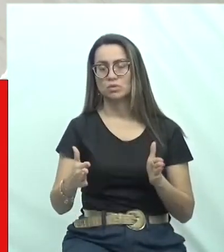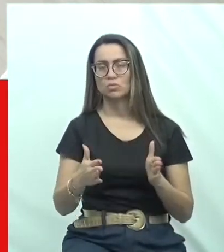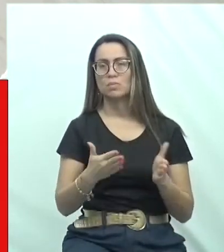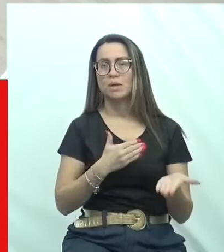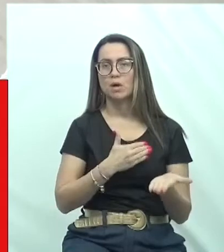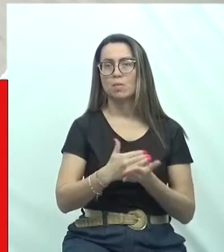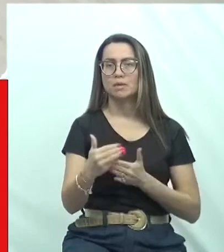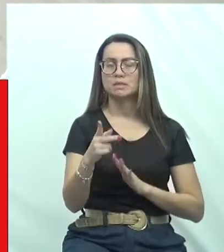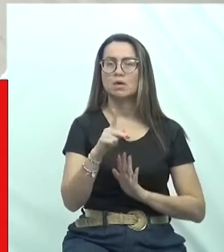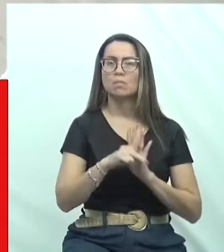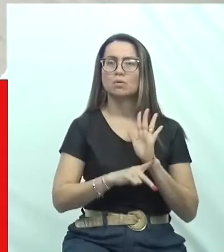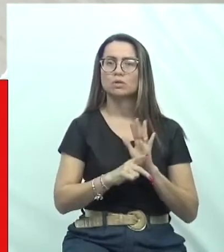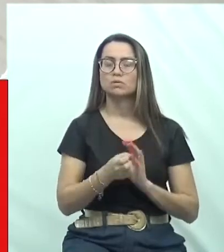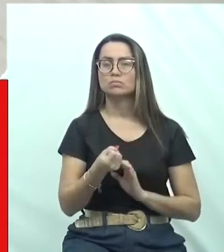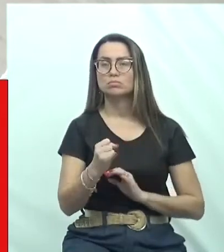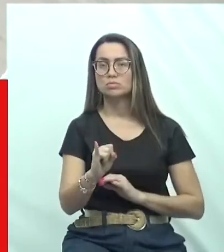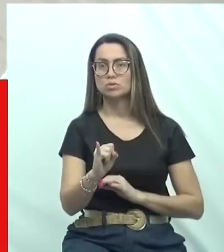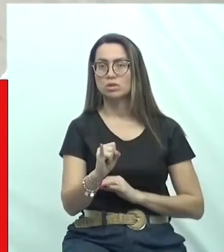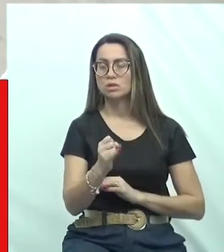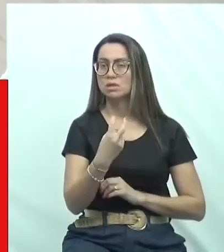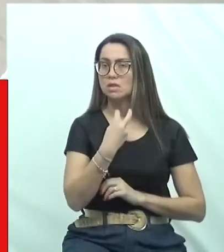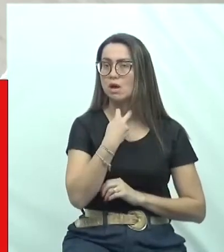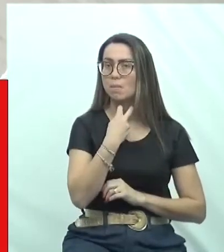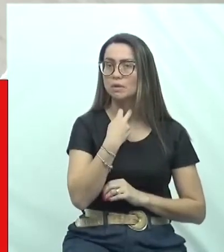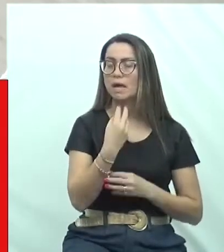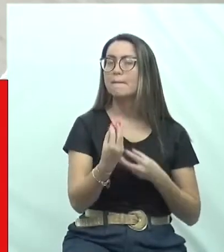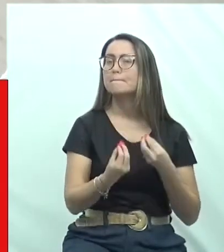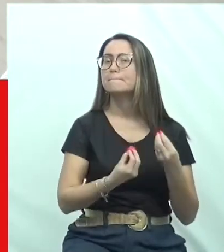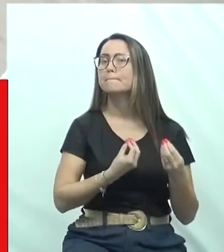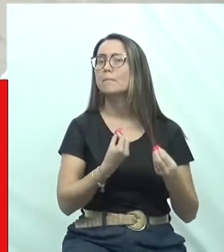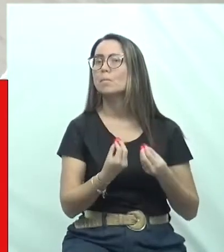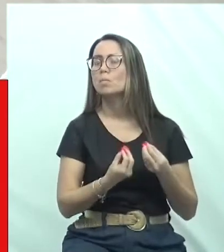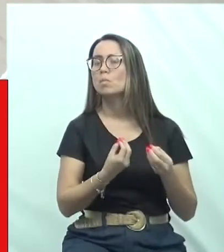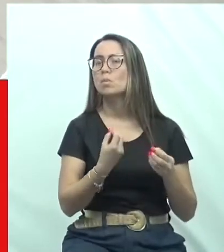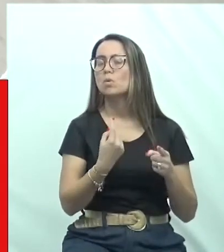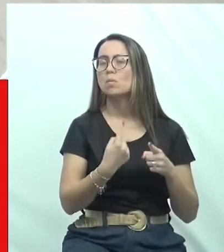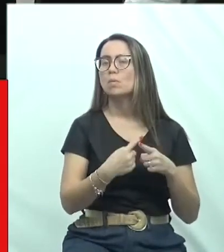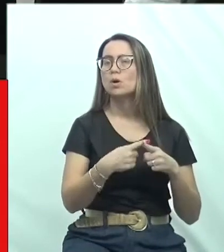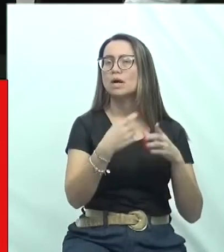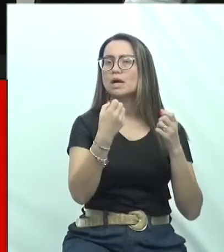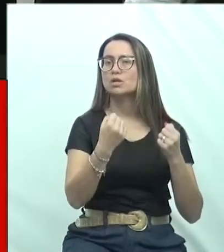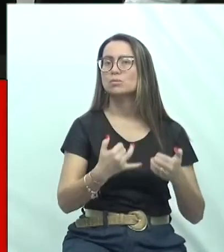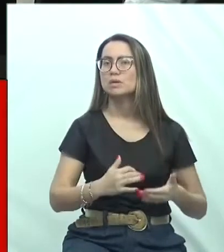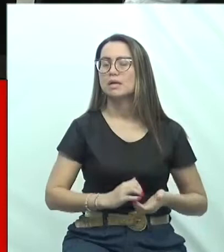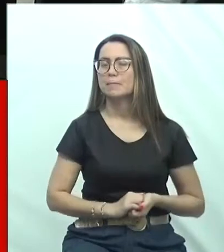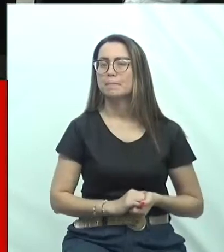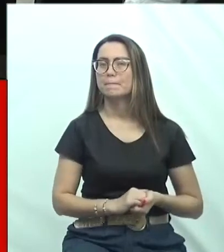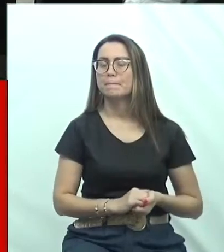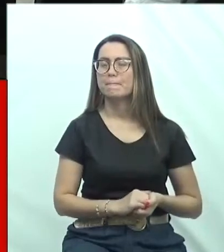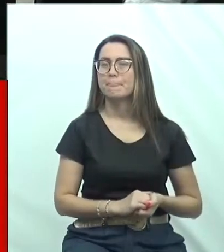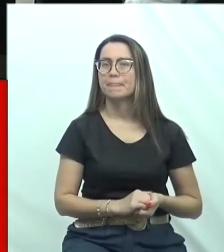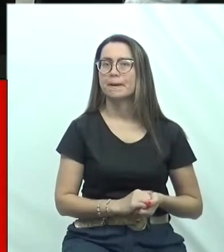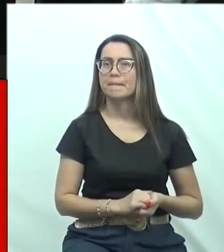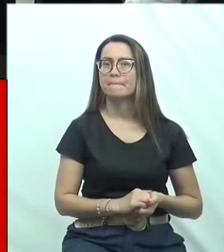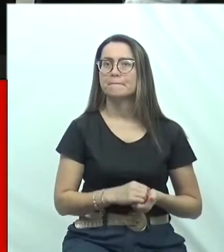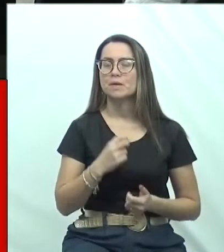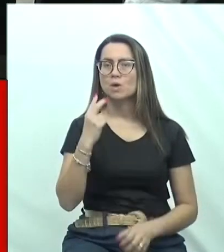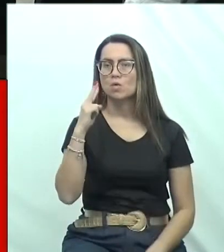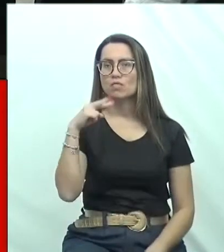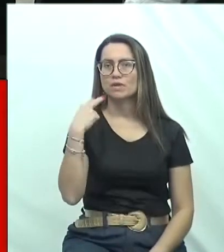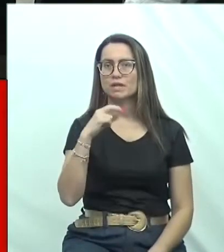não seja possível, as razões de inviabilidade. O requerimento está em discussão. Com a palavra, o vereador autor